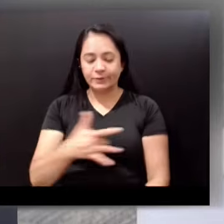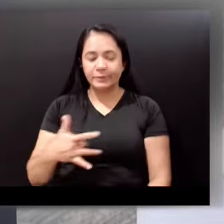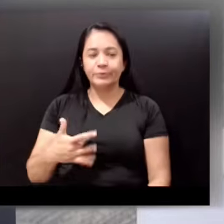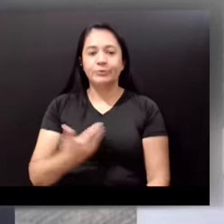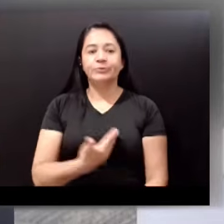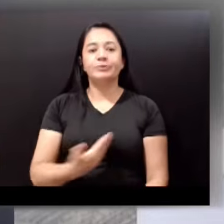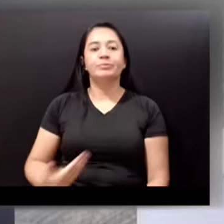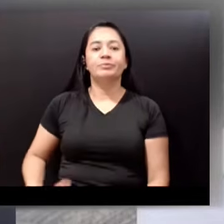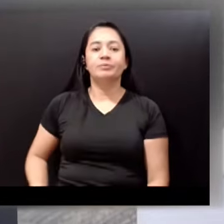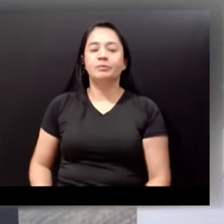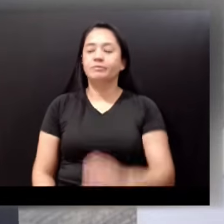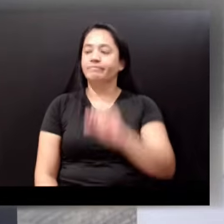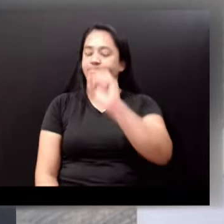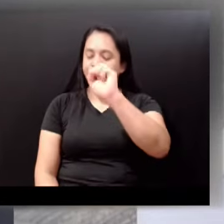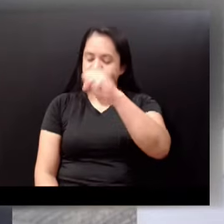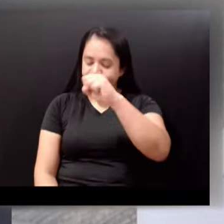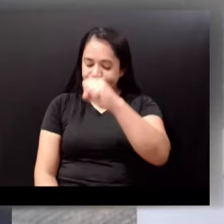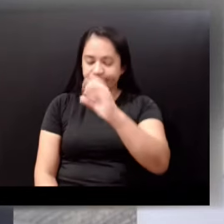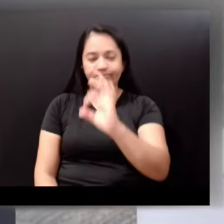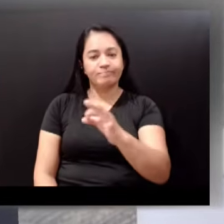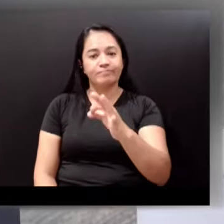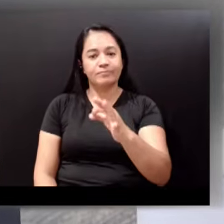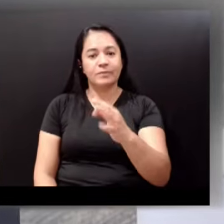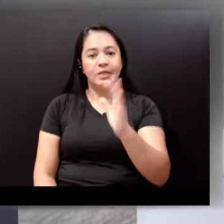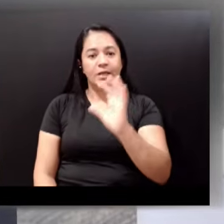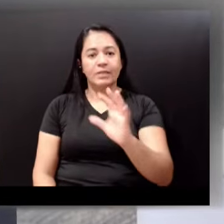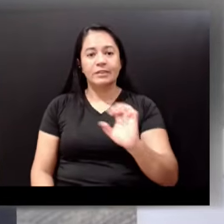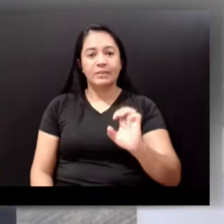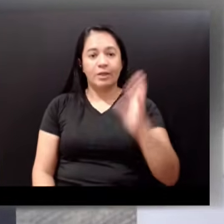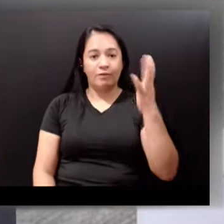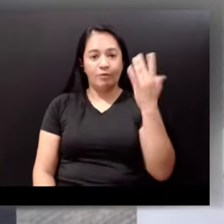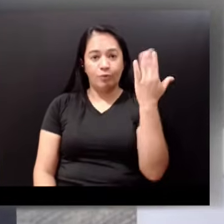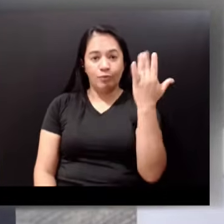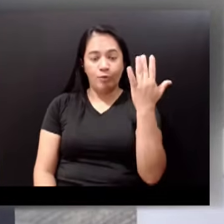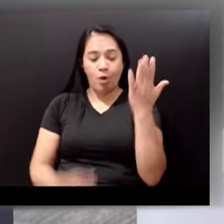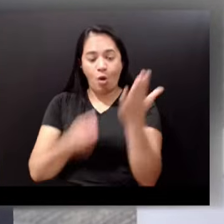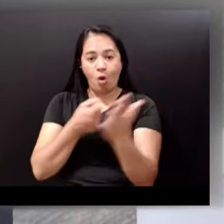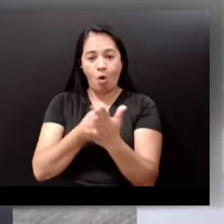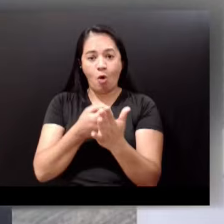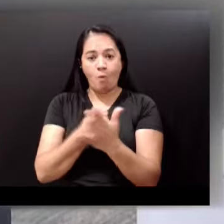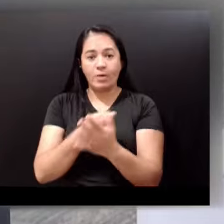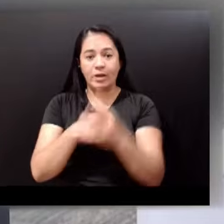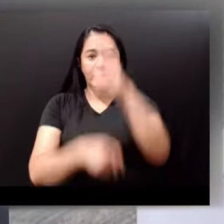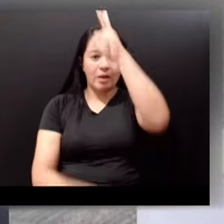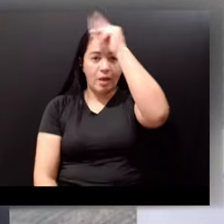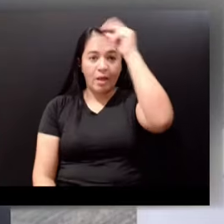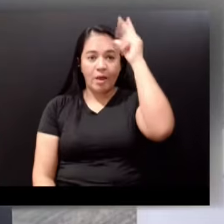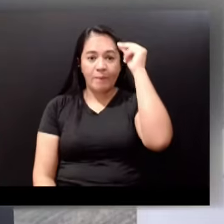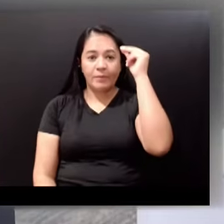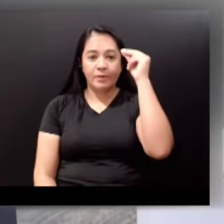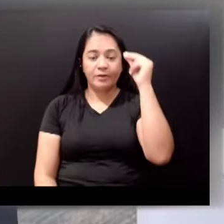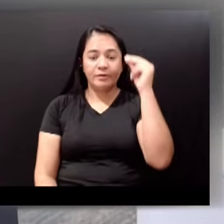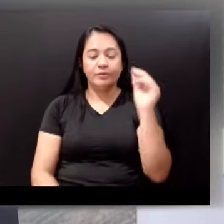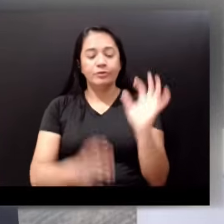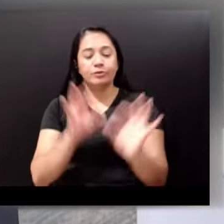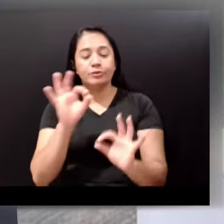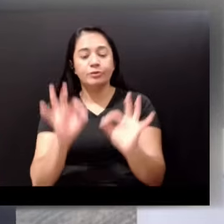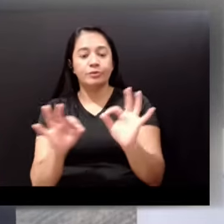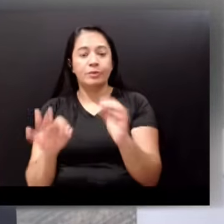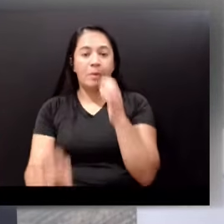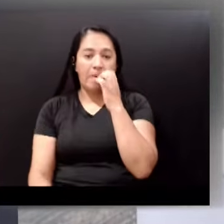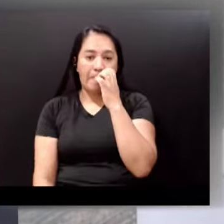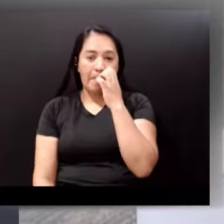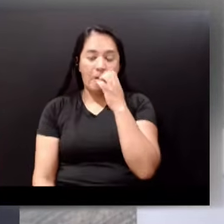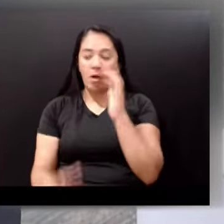saída. Esses eventos climáticos estão obrigando as prefeituras a reverem seus planos diretores, olharem mais para o lado